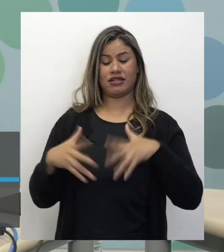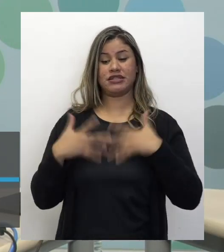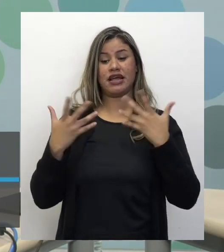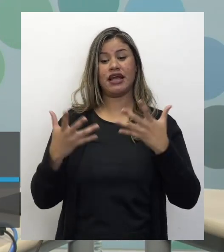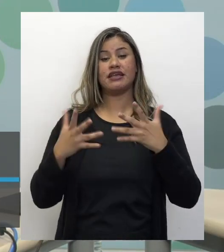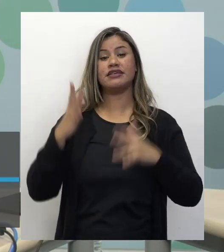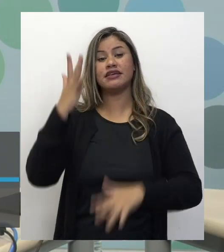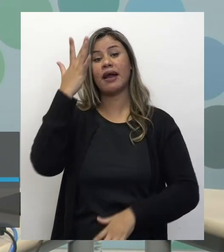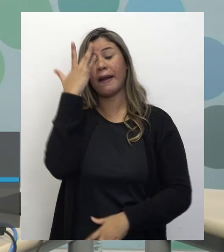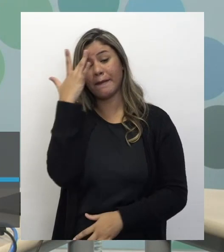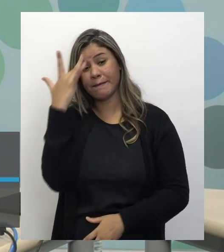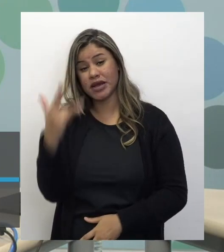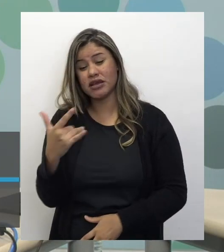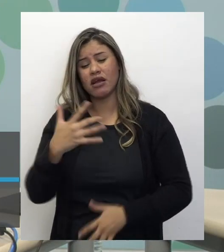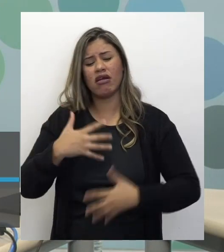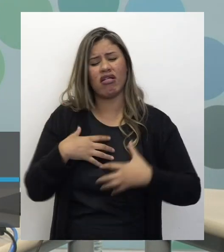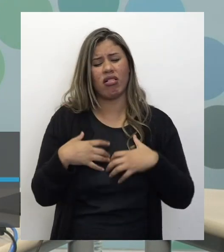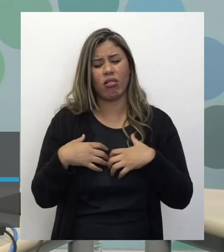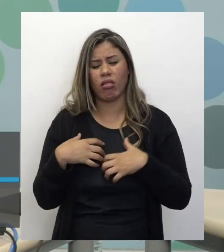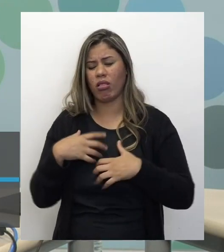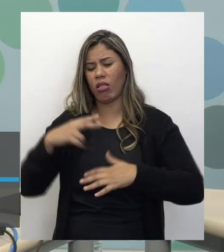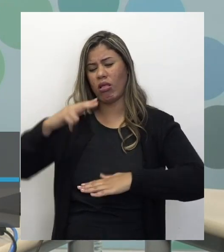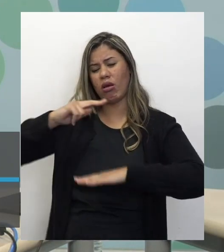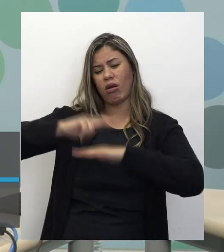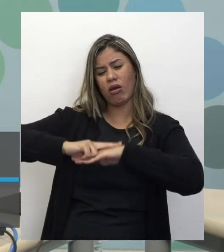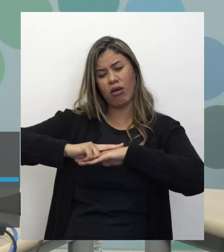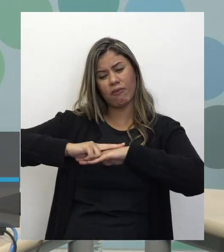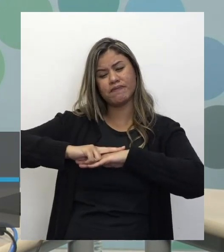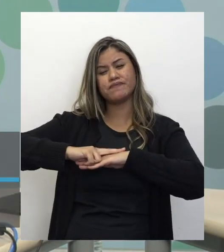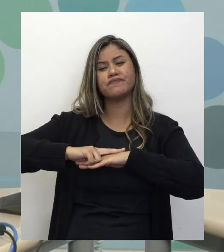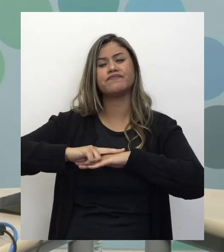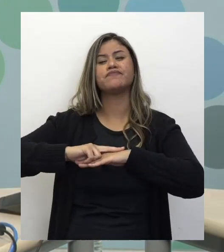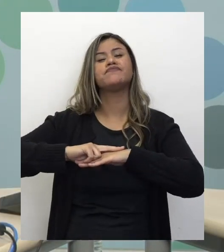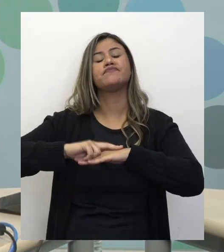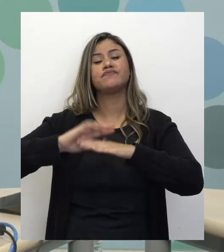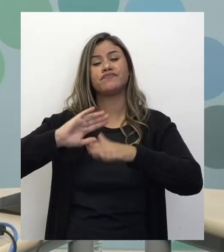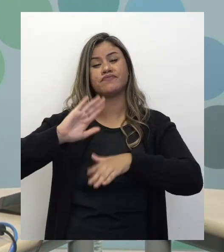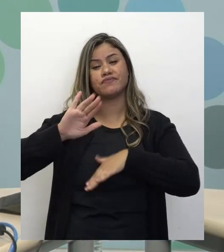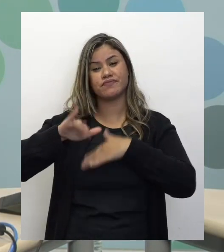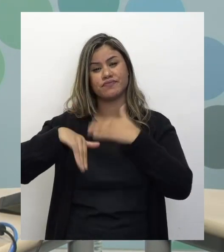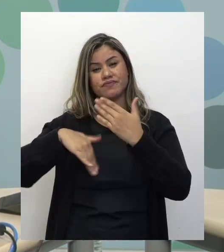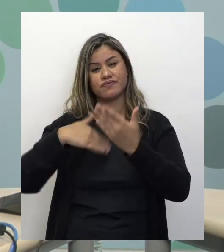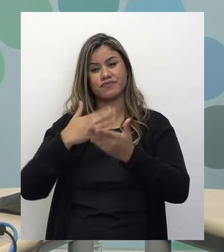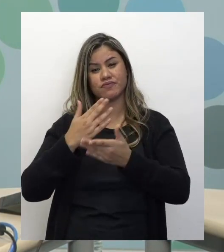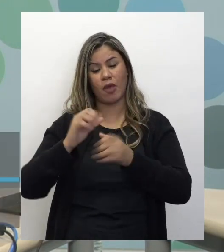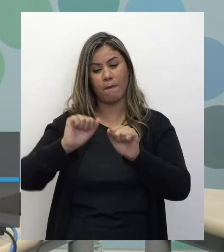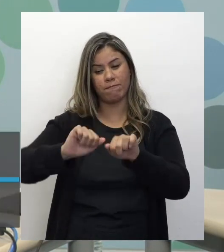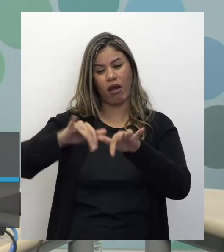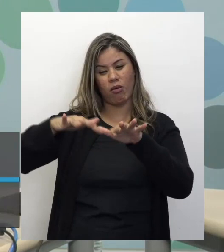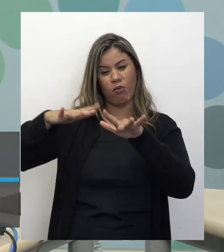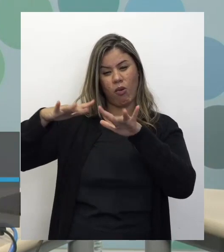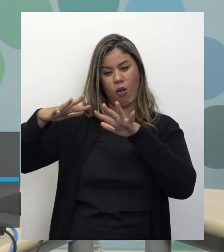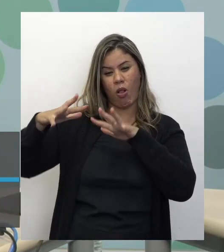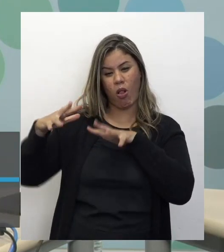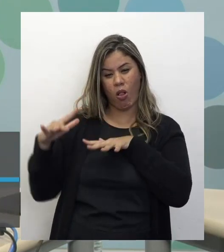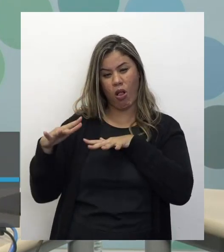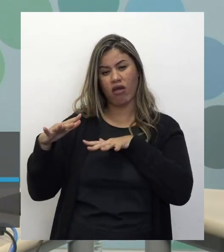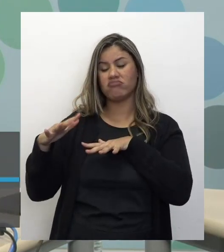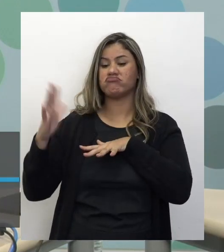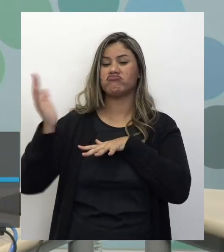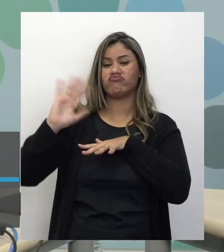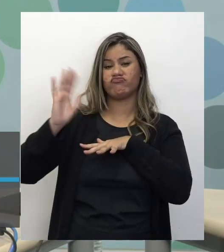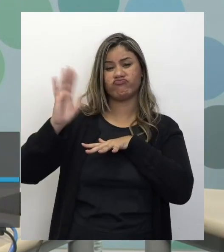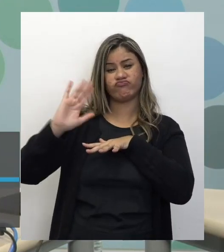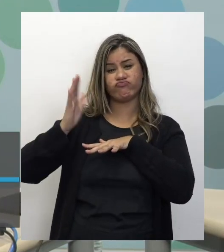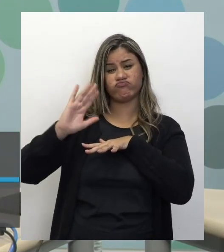ele começou a se sentir mal, ficou acamado um tempo, até os seus exércitos passaram ali para se despedir dele